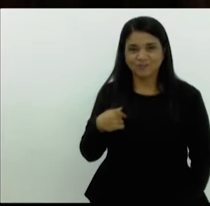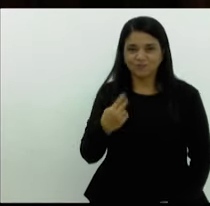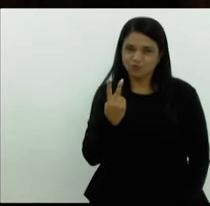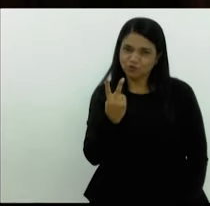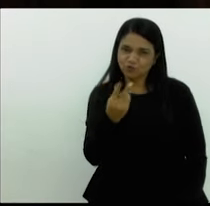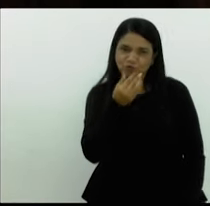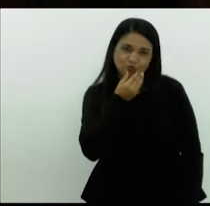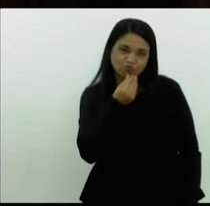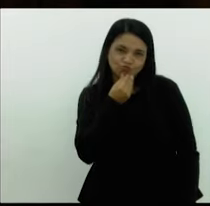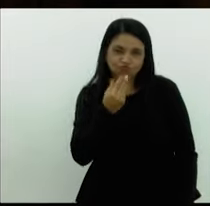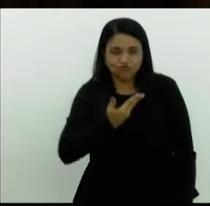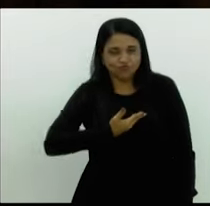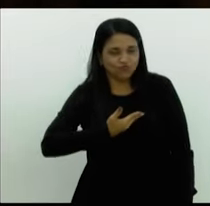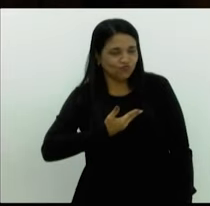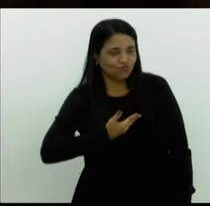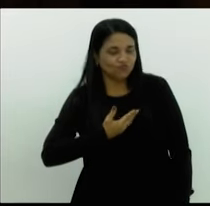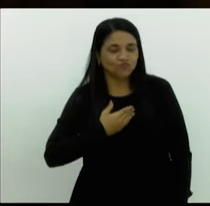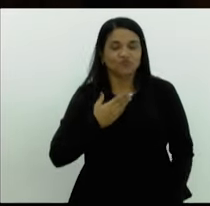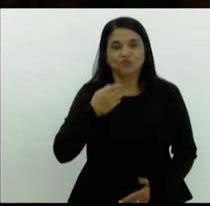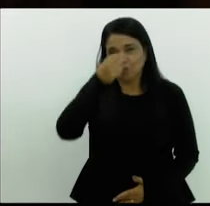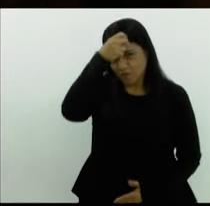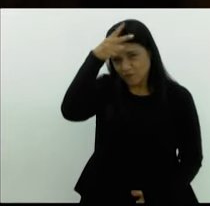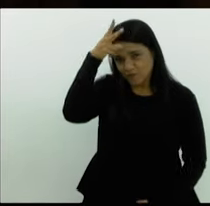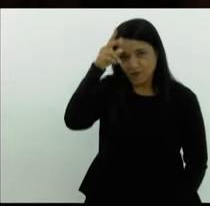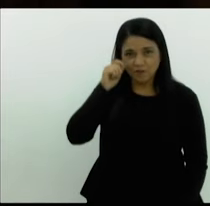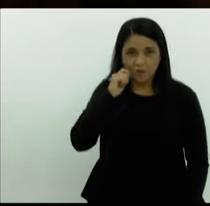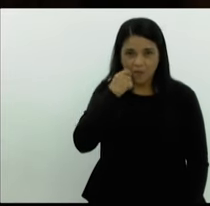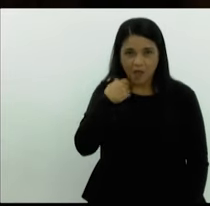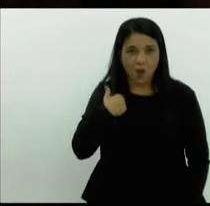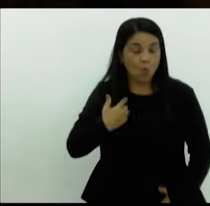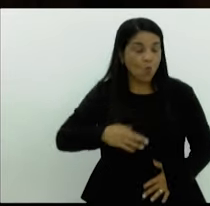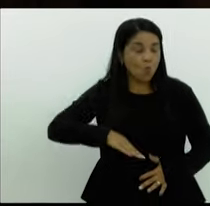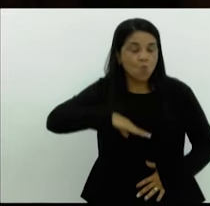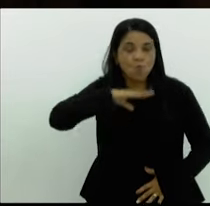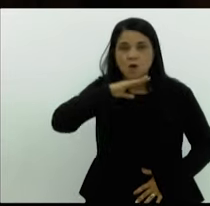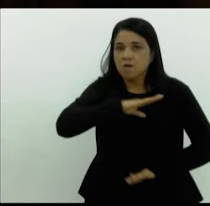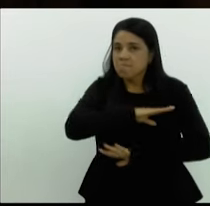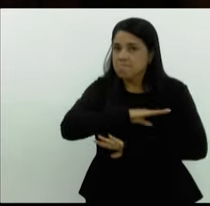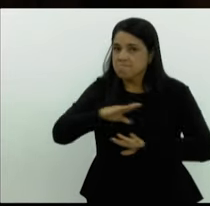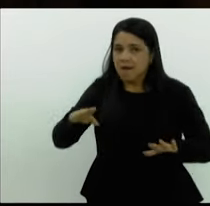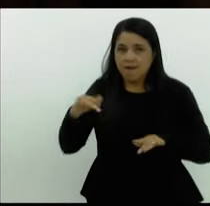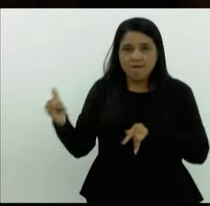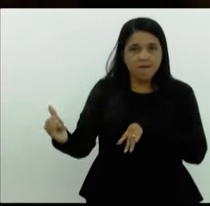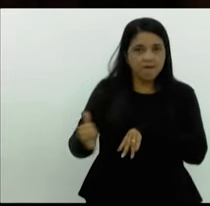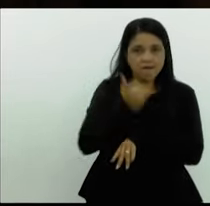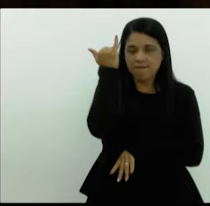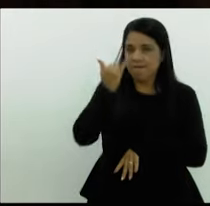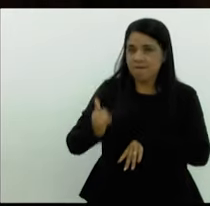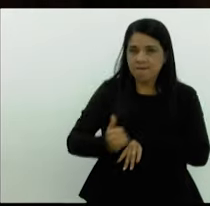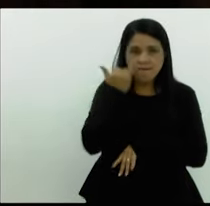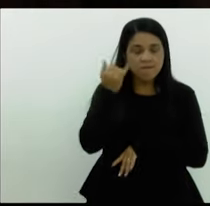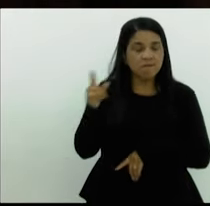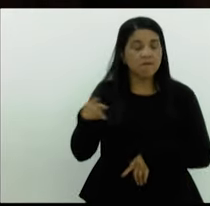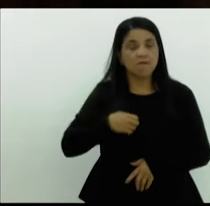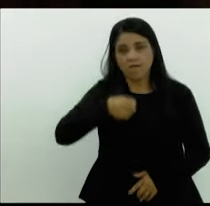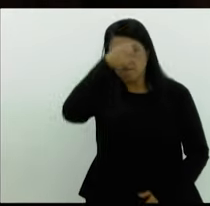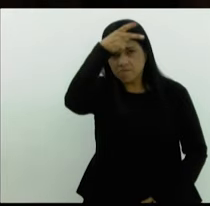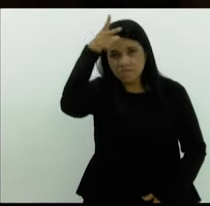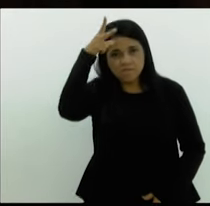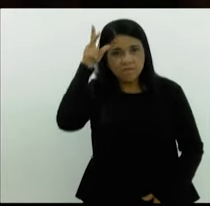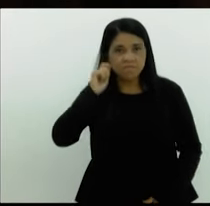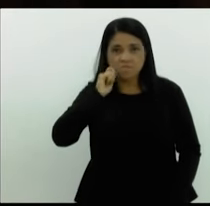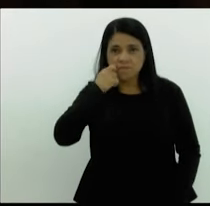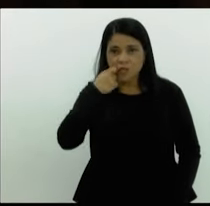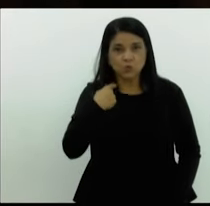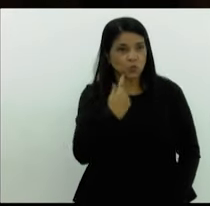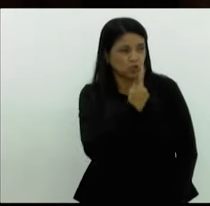Então, quero dizer que a gente não aguenta mais. A gente não aguenta mais tanta enganação. O prefeito Eduardo Paes não é